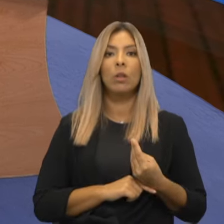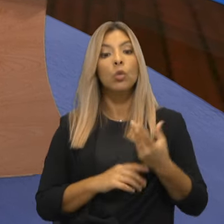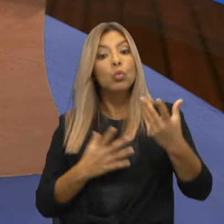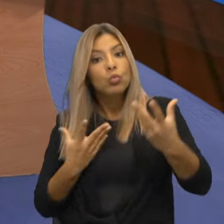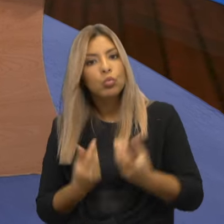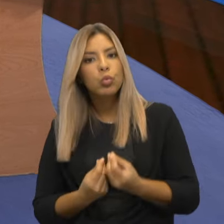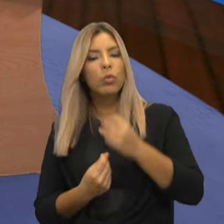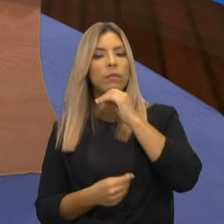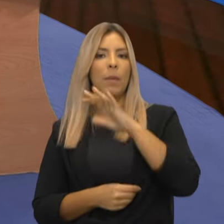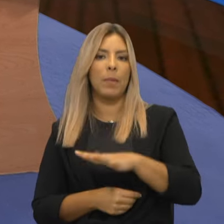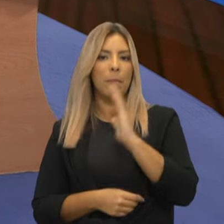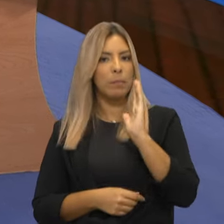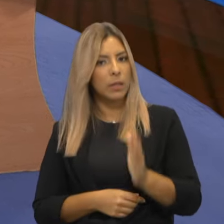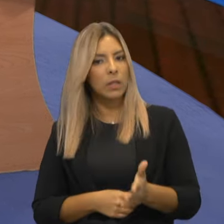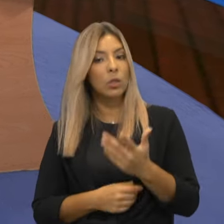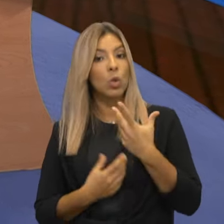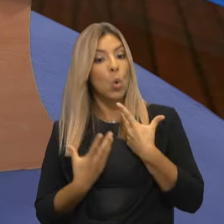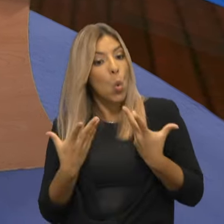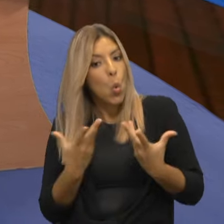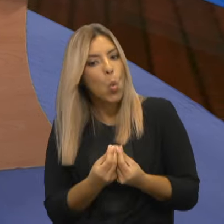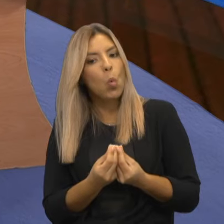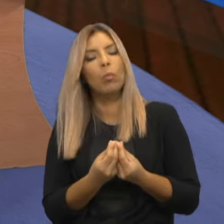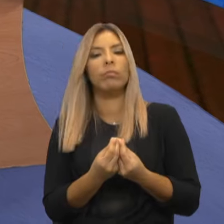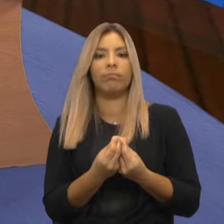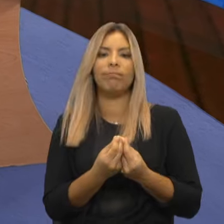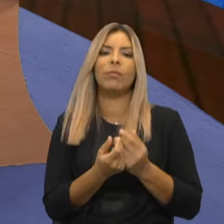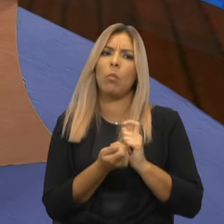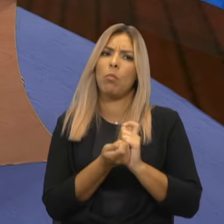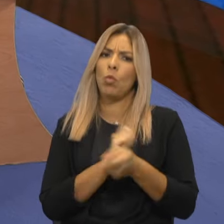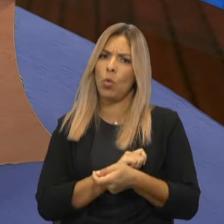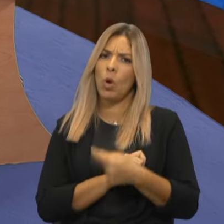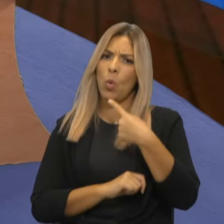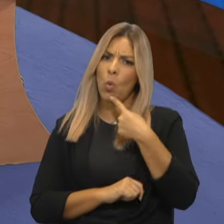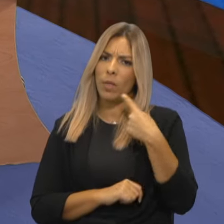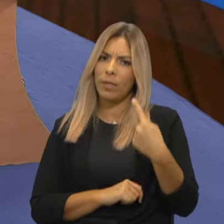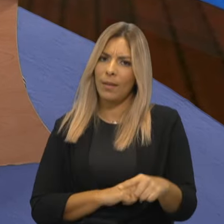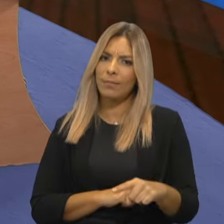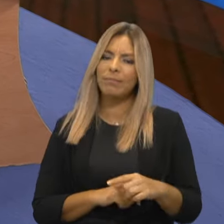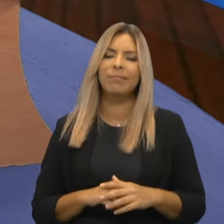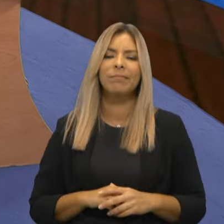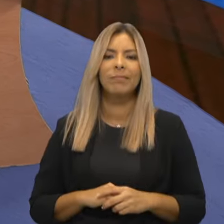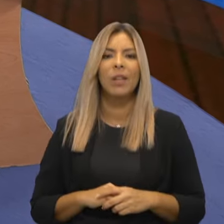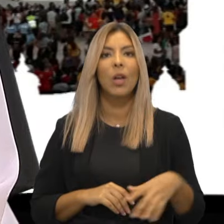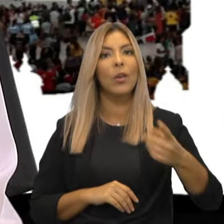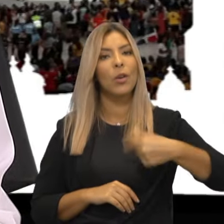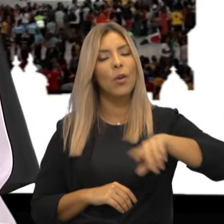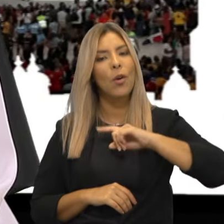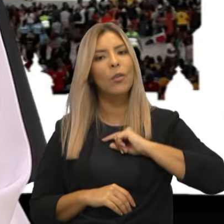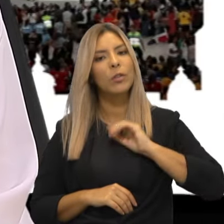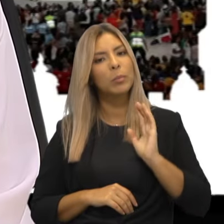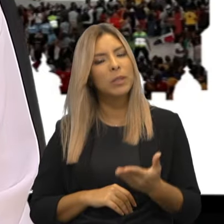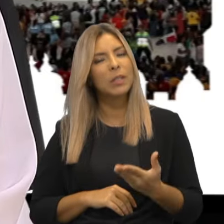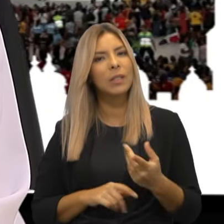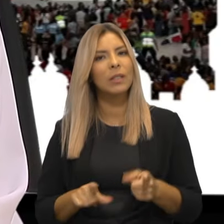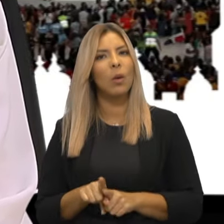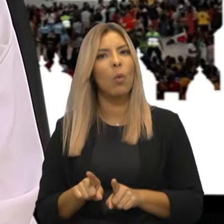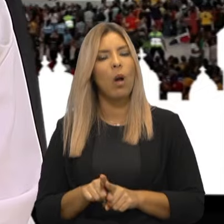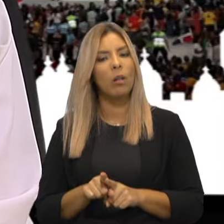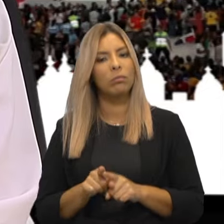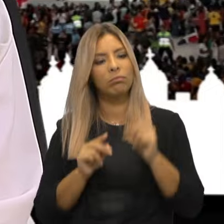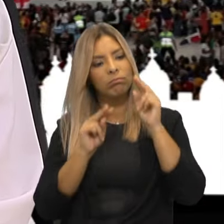famílias, porque este com ali muda tudo. E sobretudo, a gente precisamos de olhar muito para as